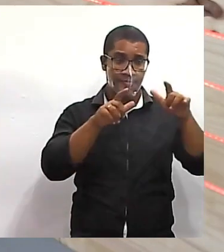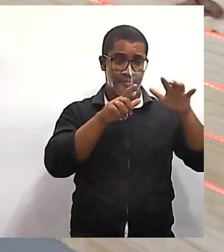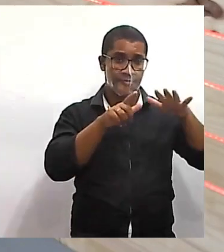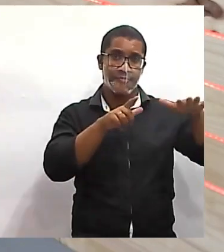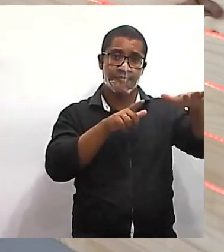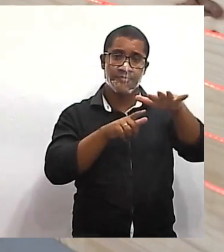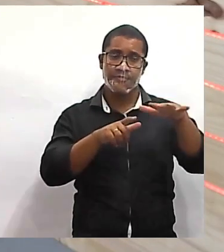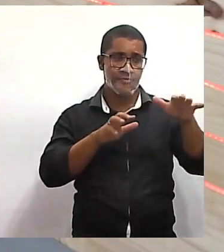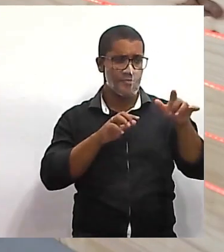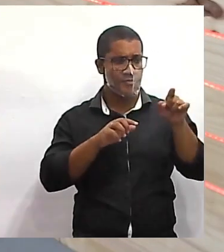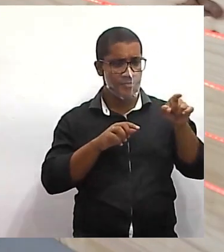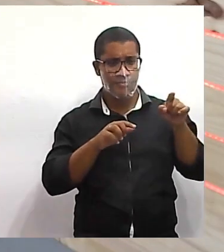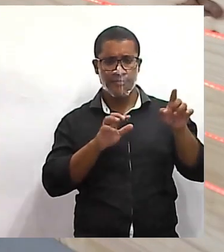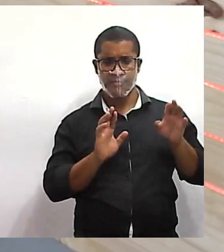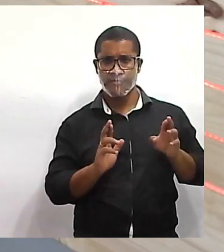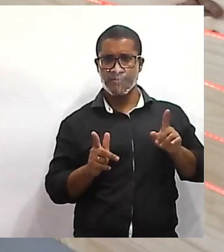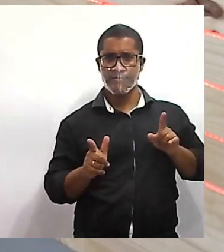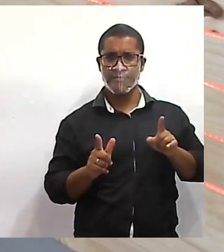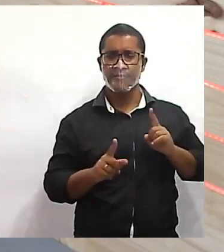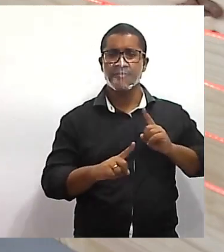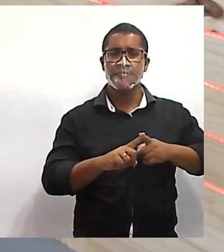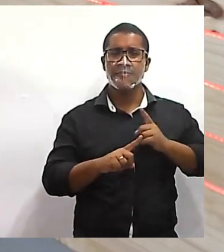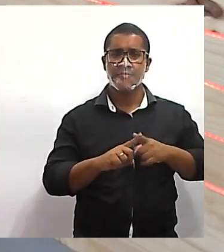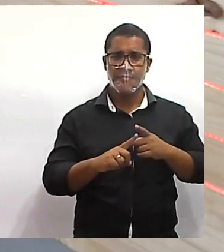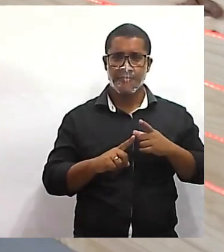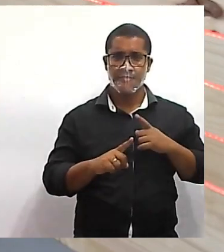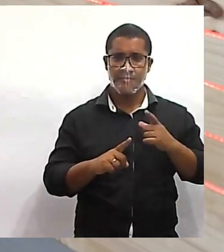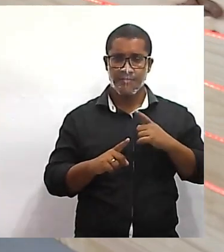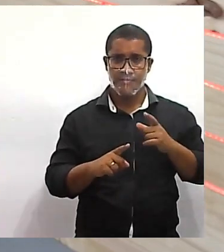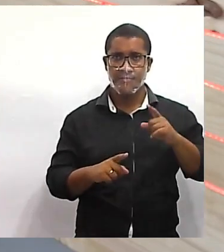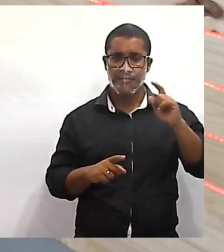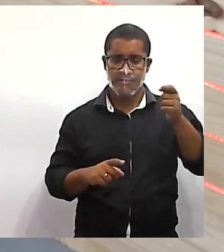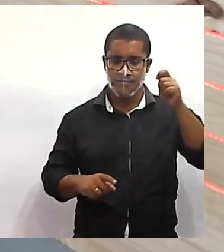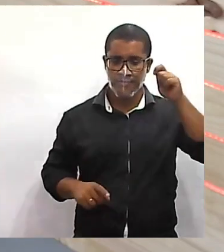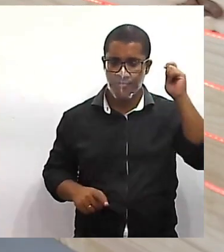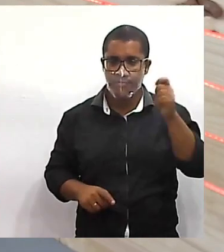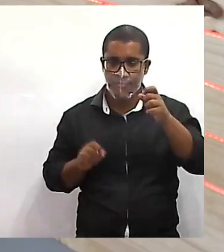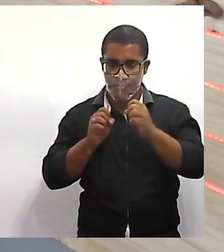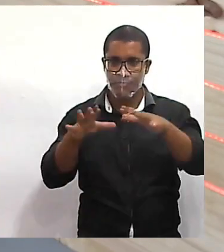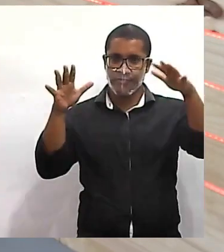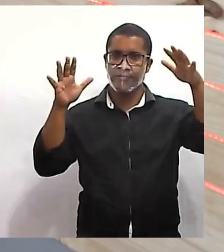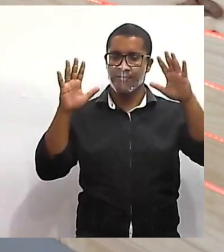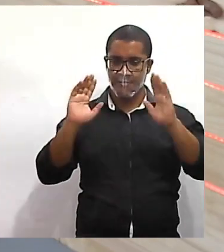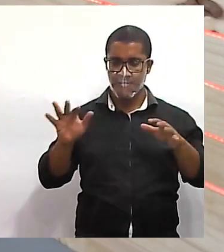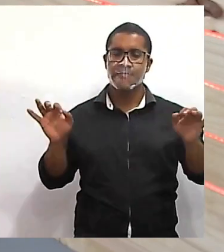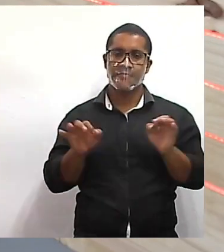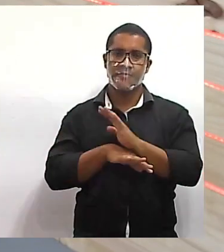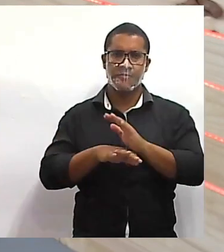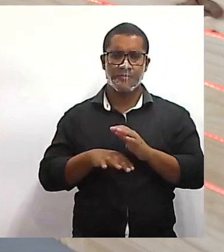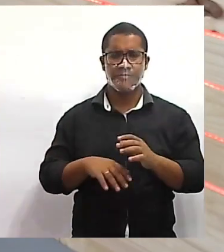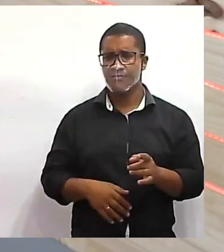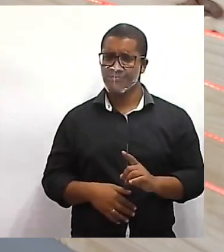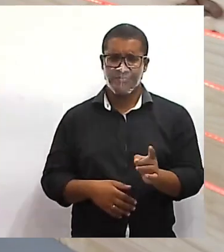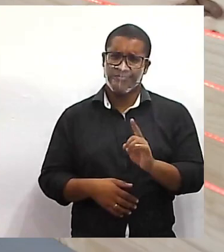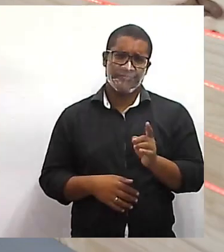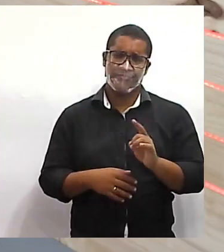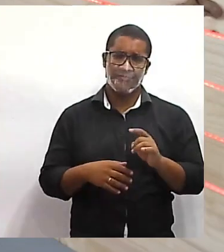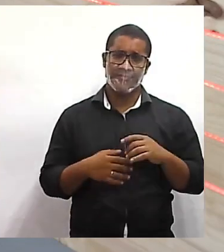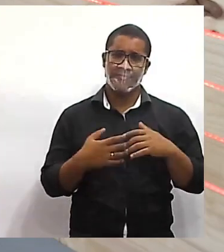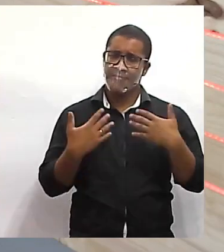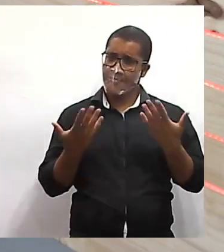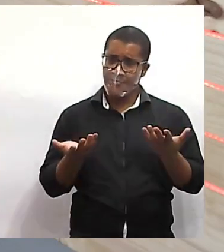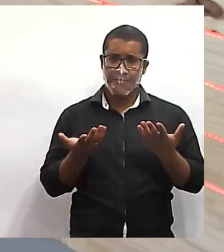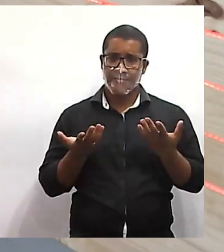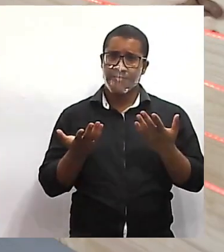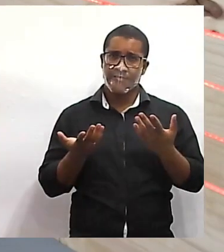quê? A gente não tem uma vara de condão que faz plim e o negócio funciona, não é verdade? Quando